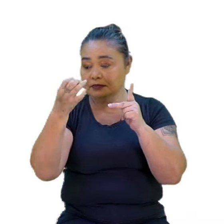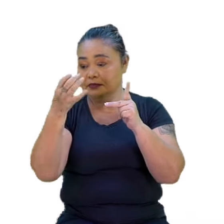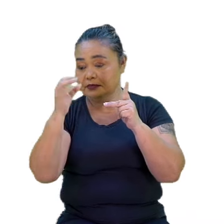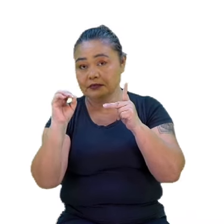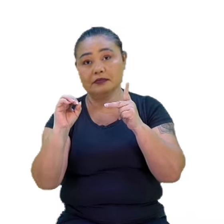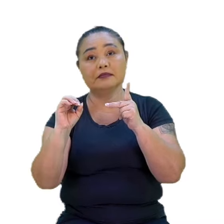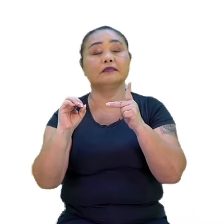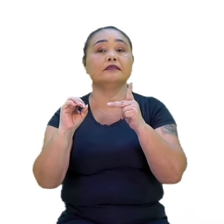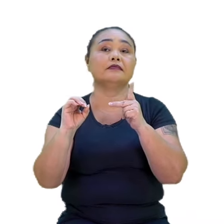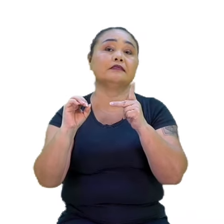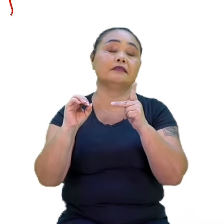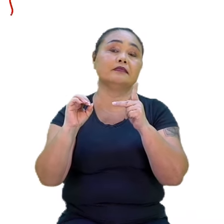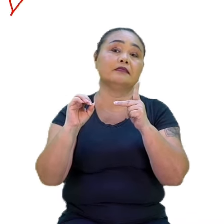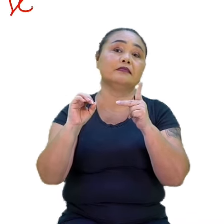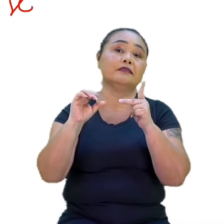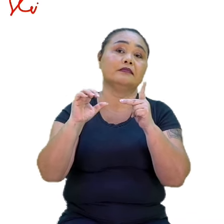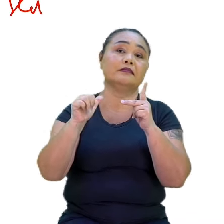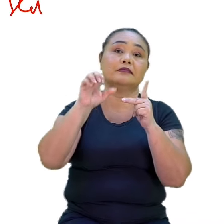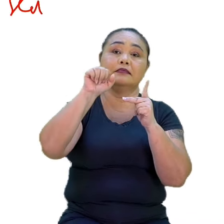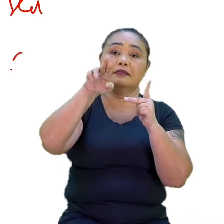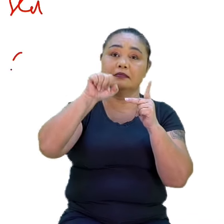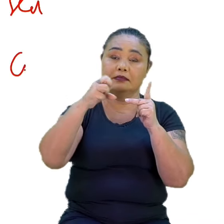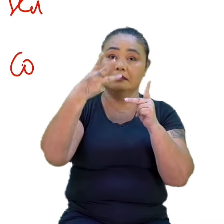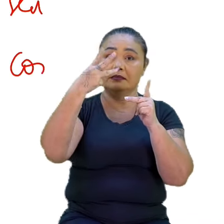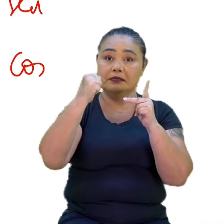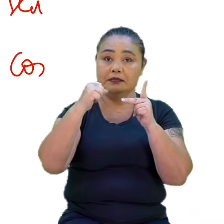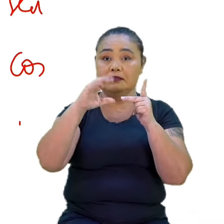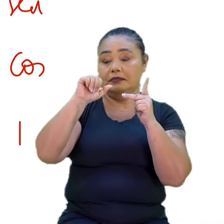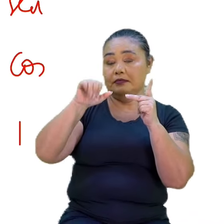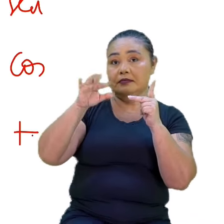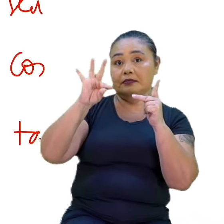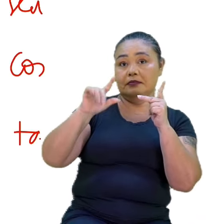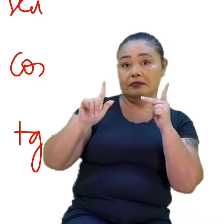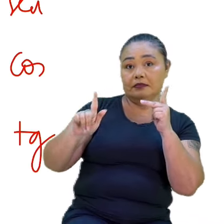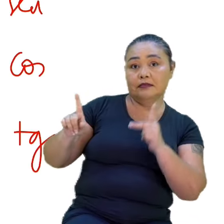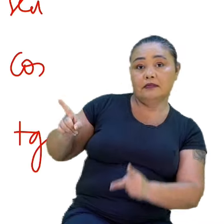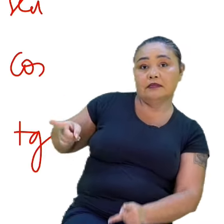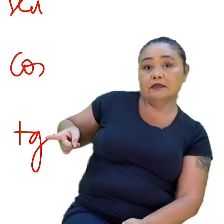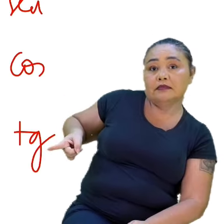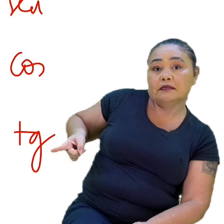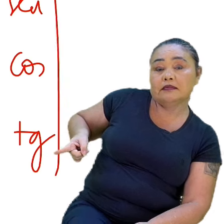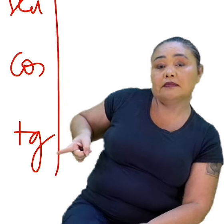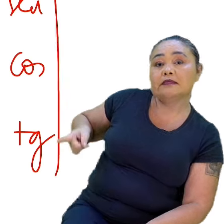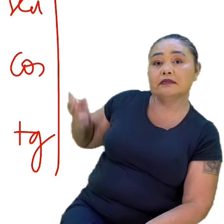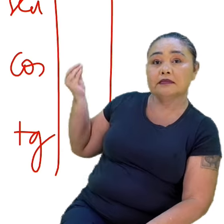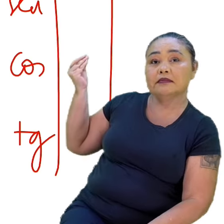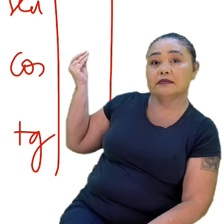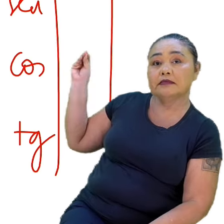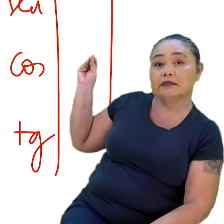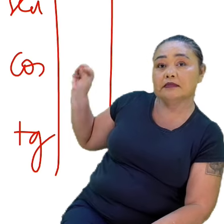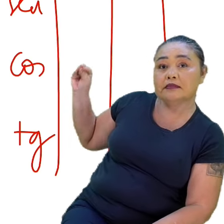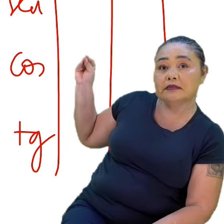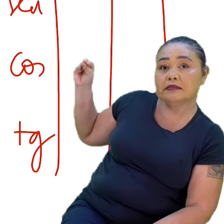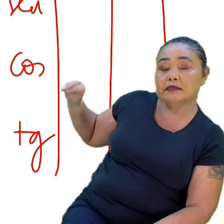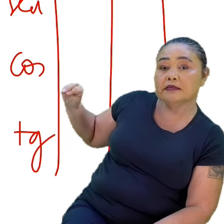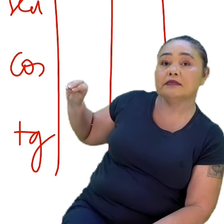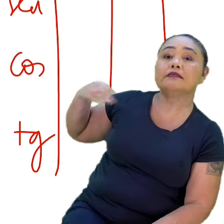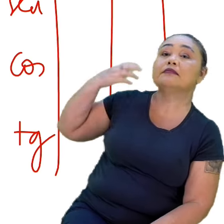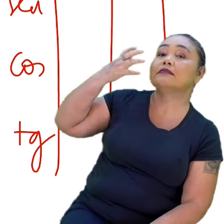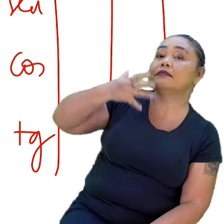60 a gente tem seno cosseno e tangente e a gente completa lá sempre com aquela musiquinha